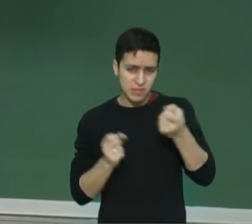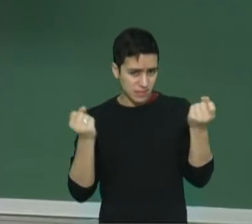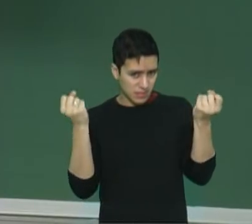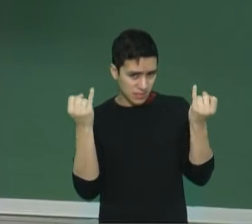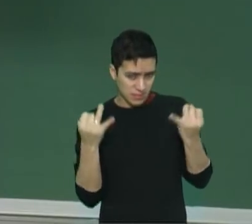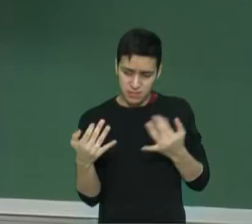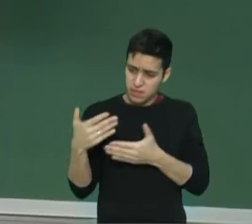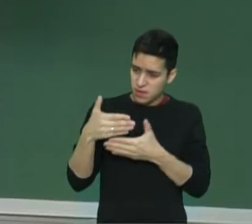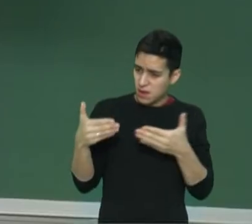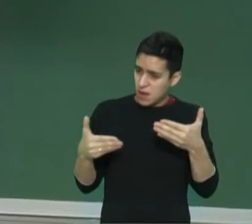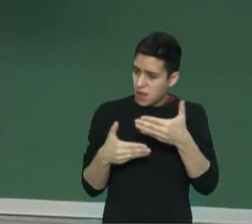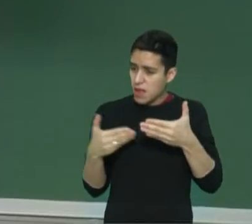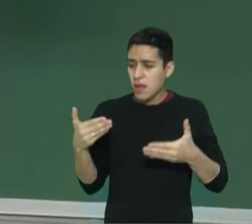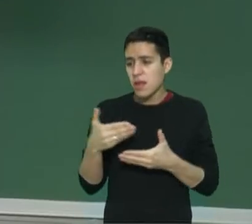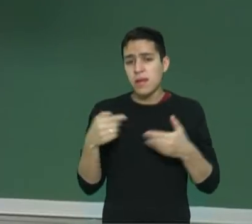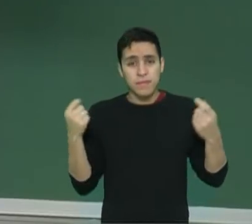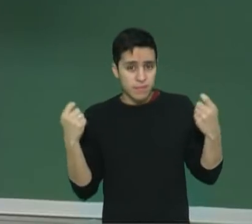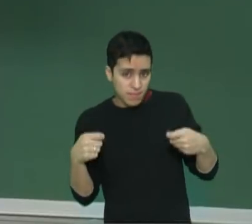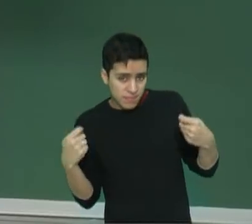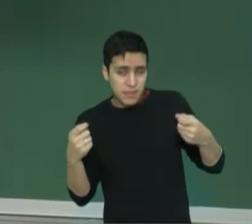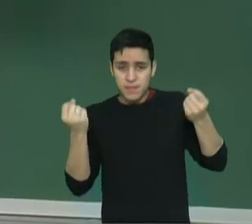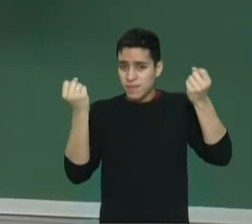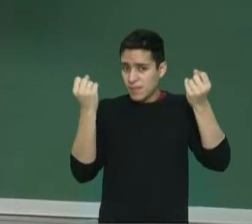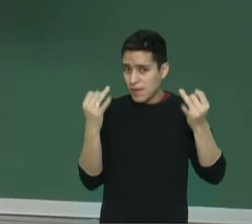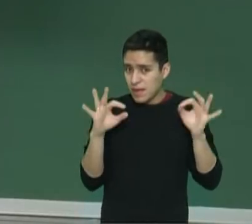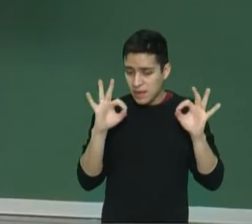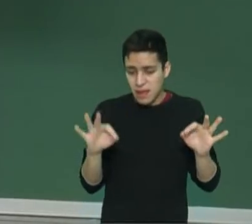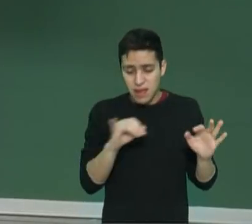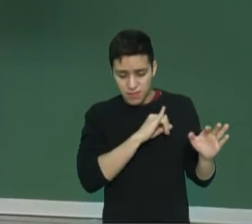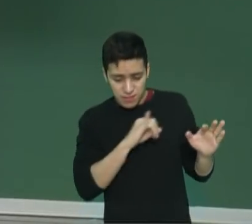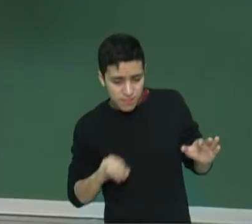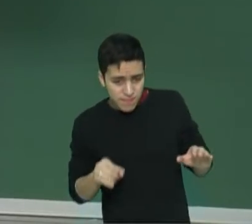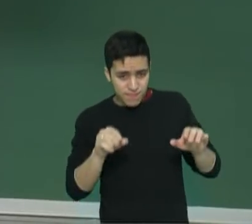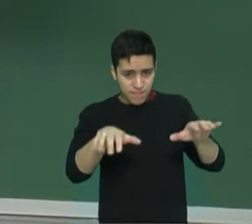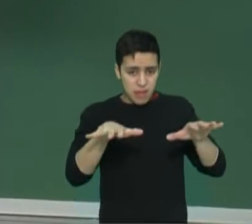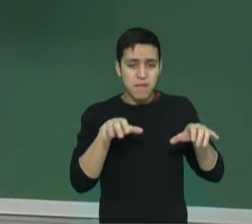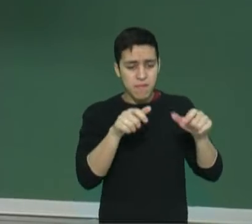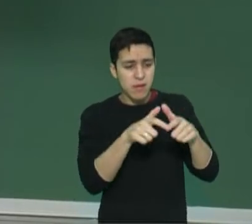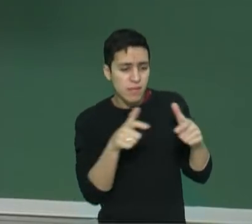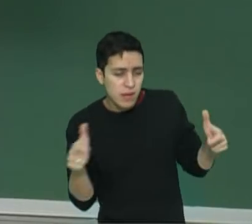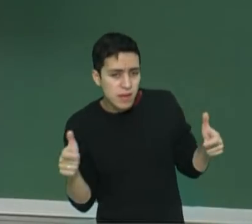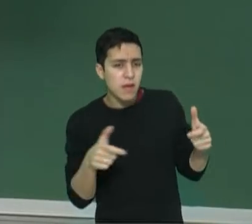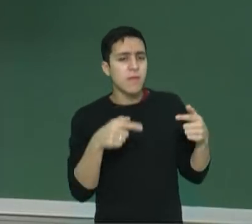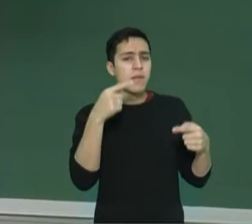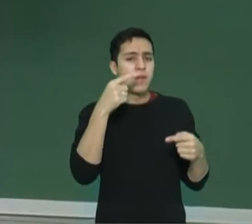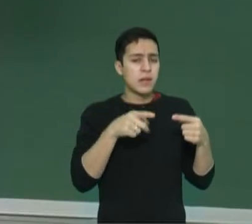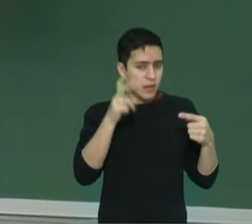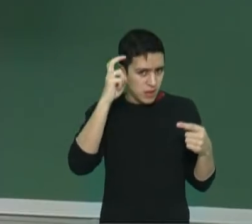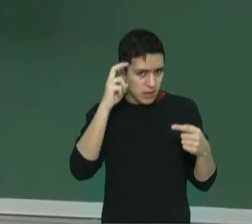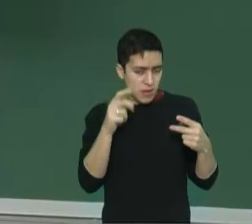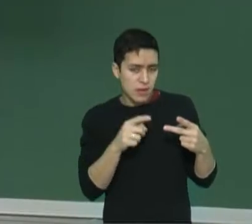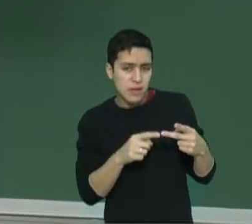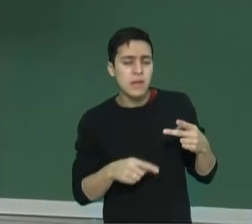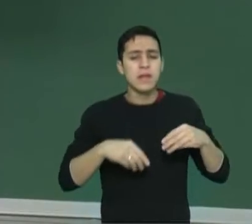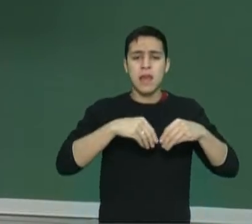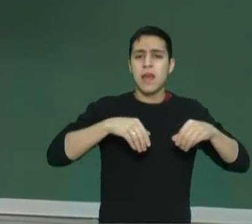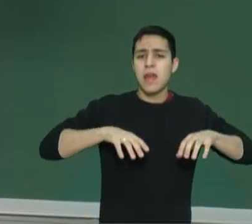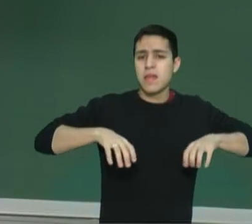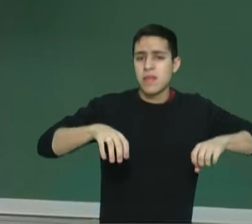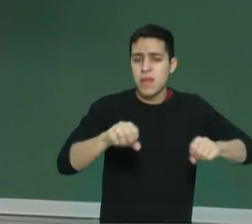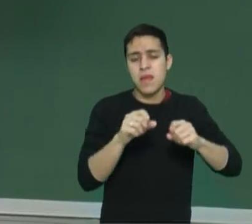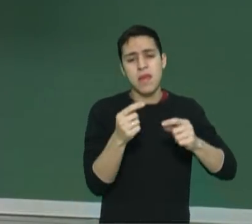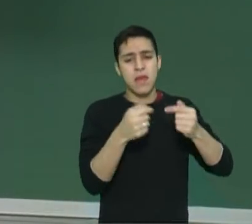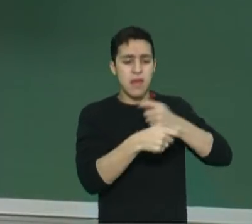no slide, nós temos que o imperialismo é uma expansão que pode ser política, cultural, territorial,